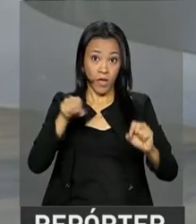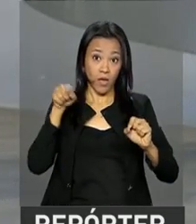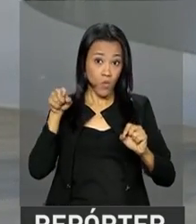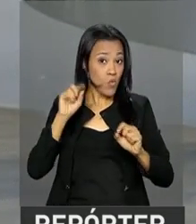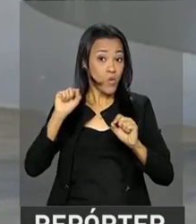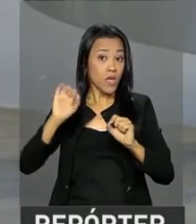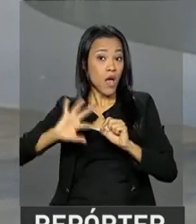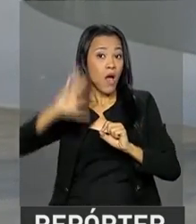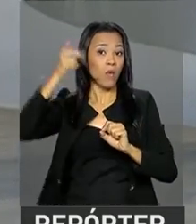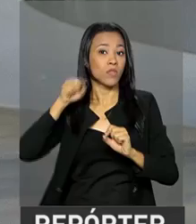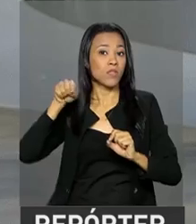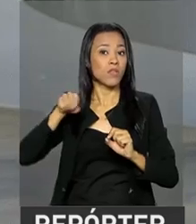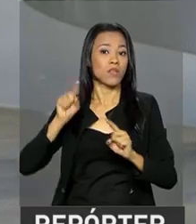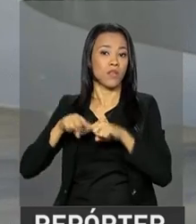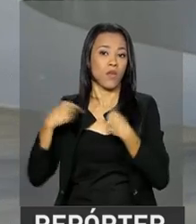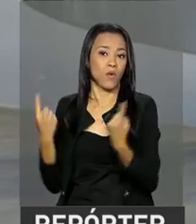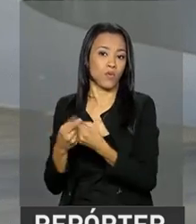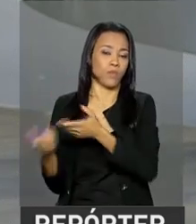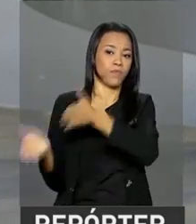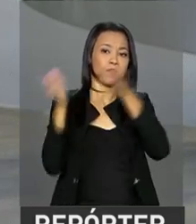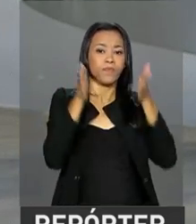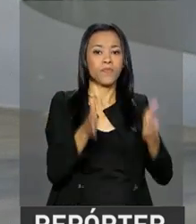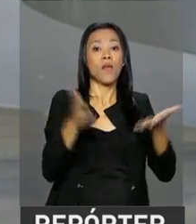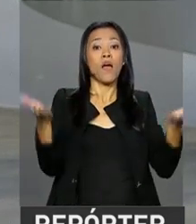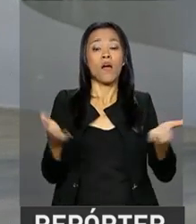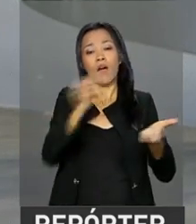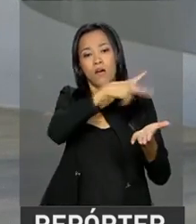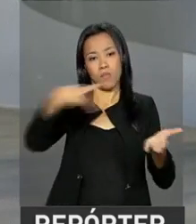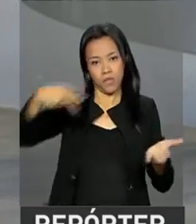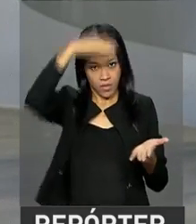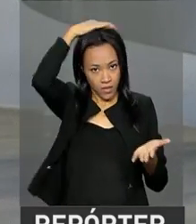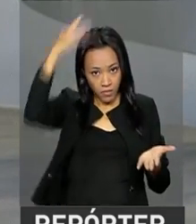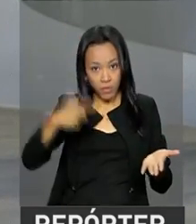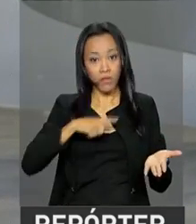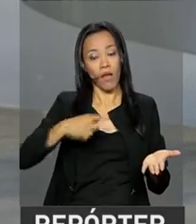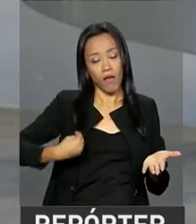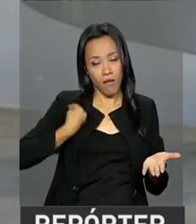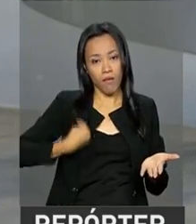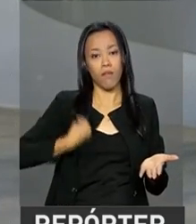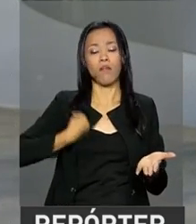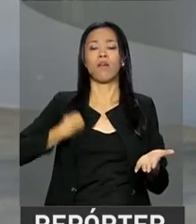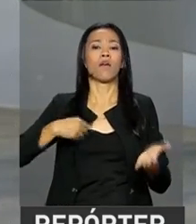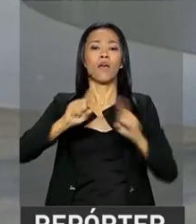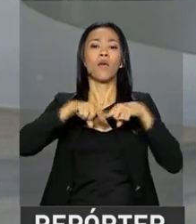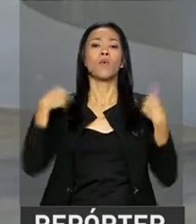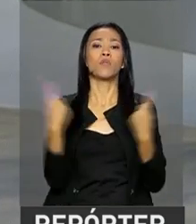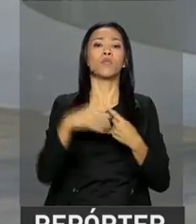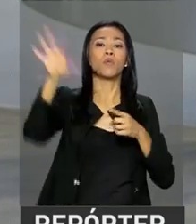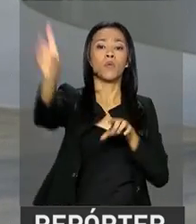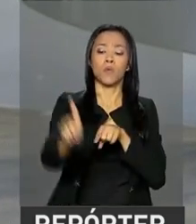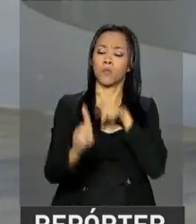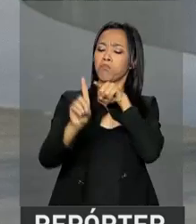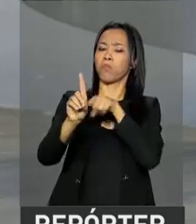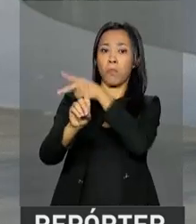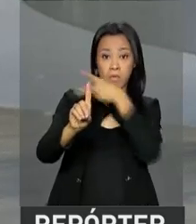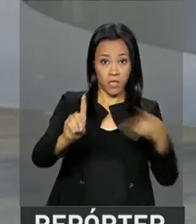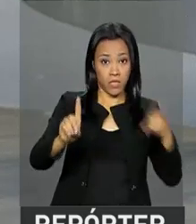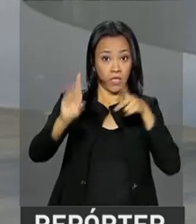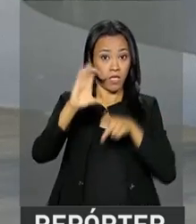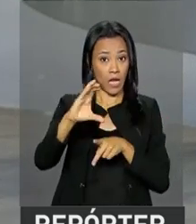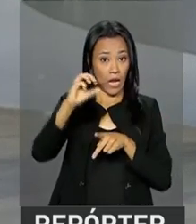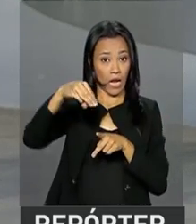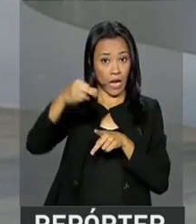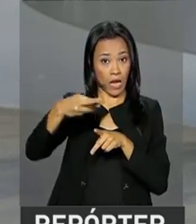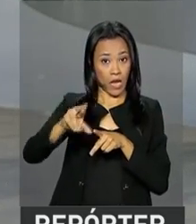reunião nesse momento o presidente Michel Temer está reunido aqui no palácio com o presidente da Câmara brasileira da indústria da construção